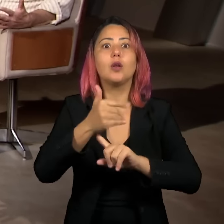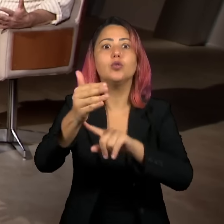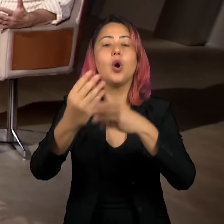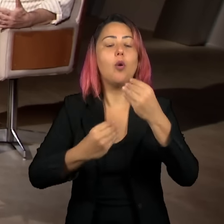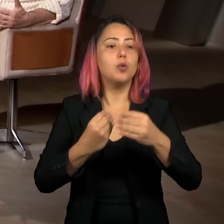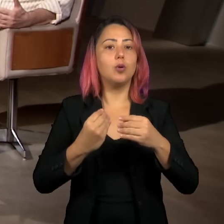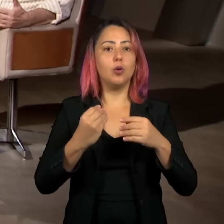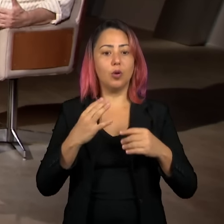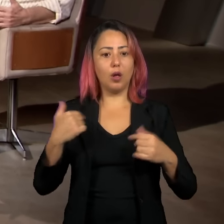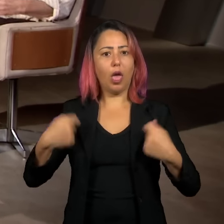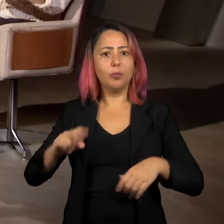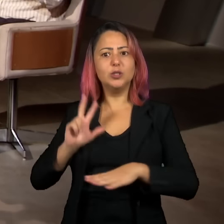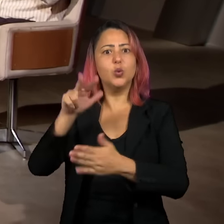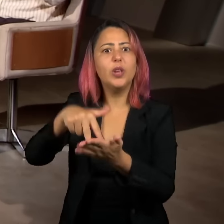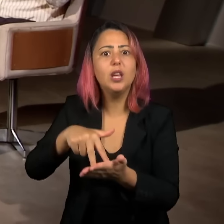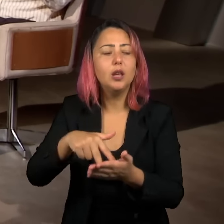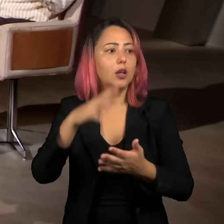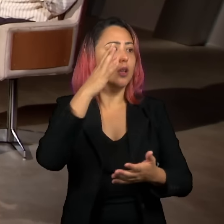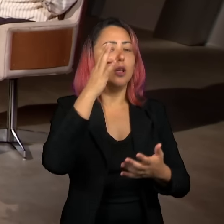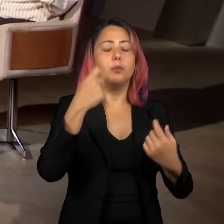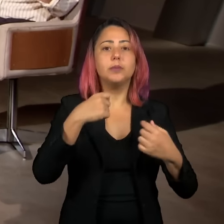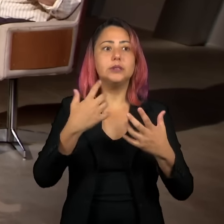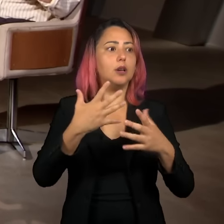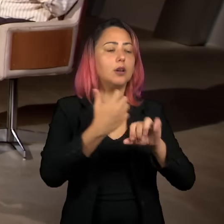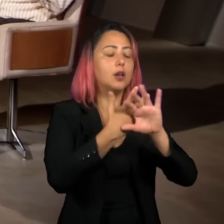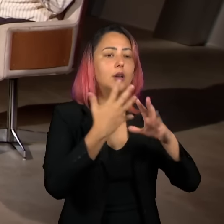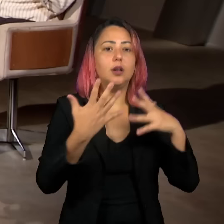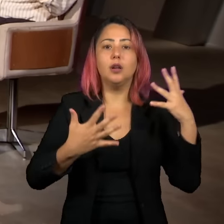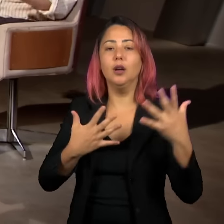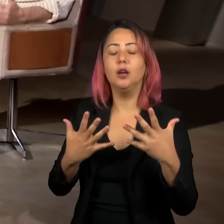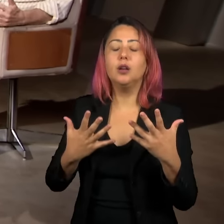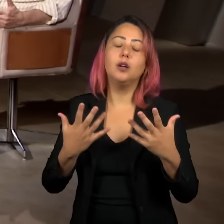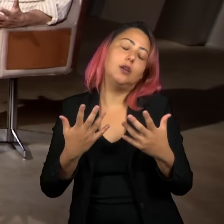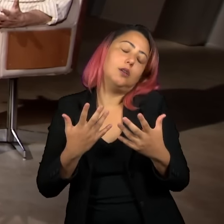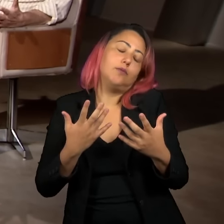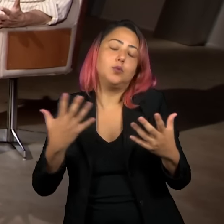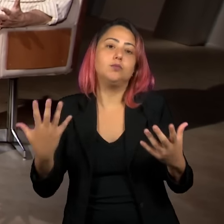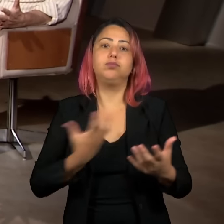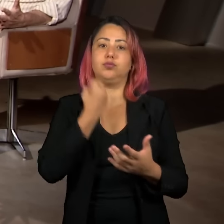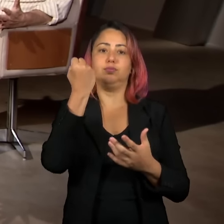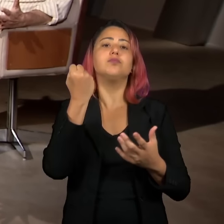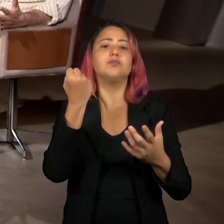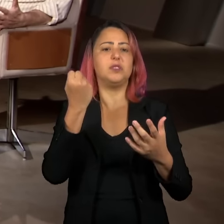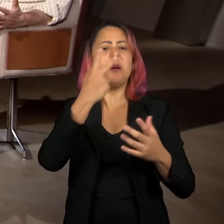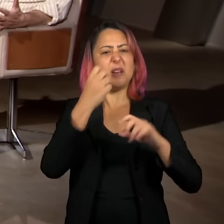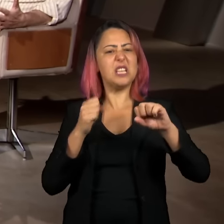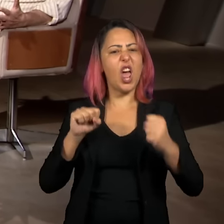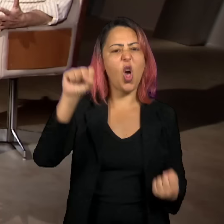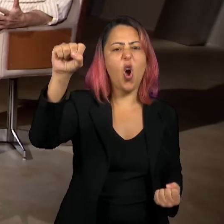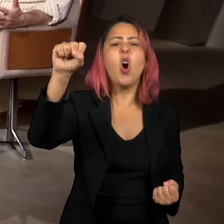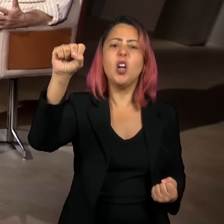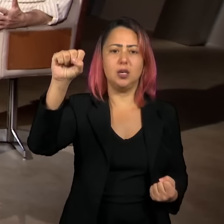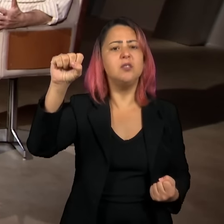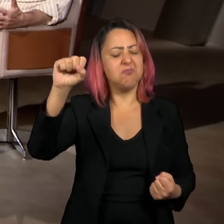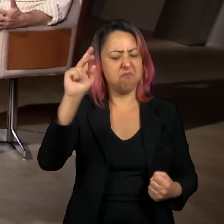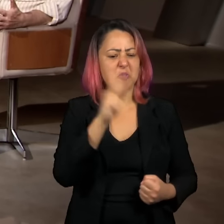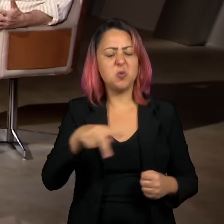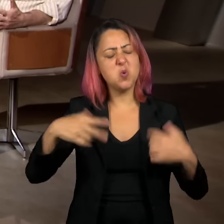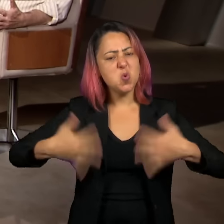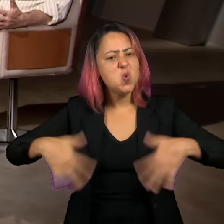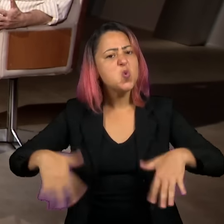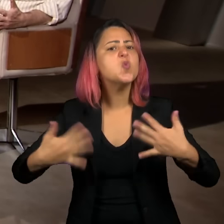e fizeram o que podiam né foram assim heróis vamos dizer assim de poder fazer o que eles